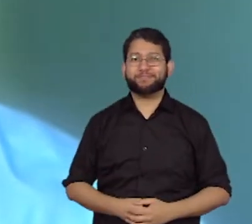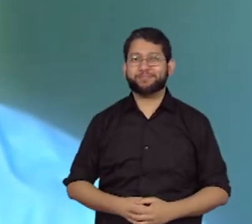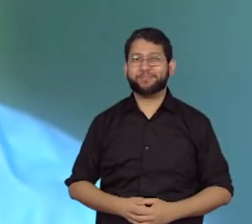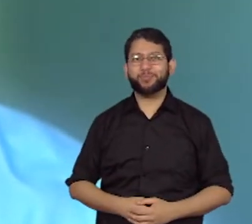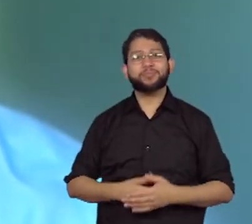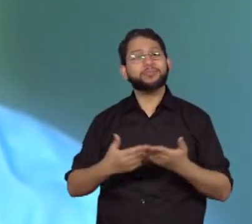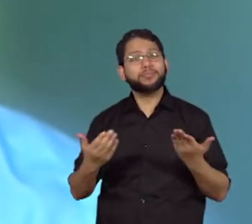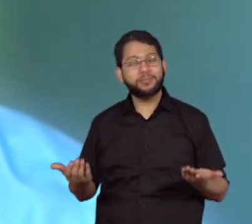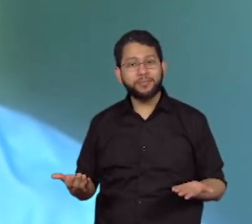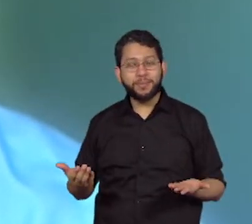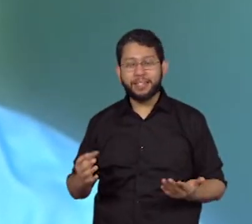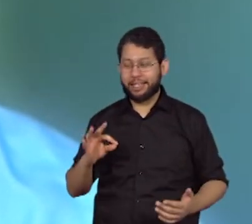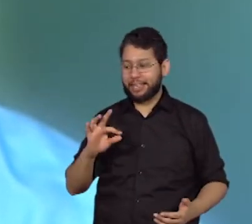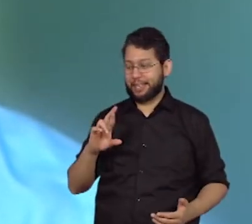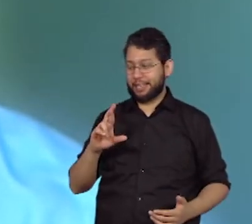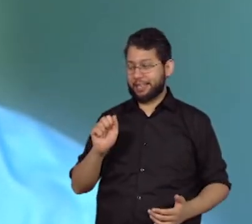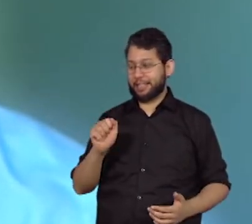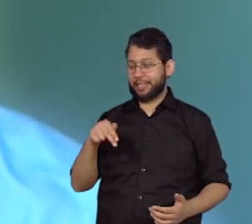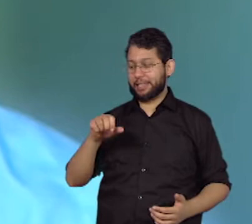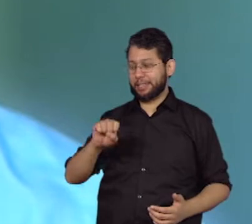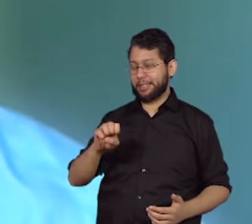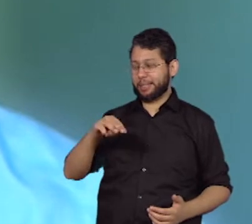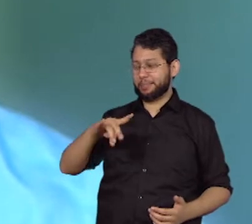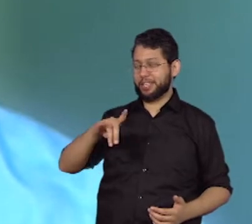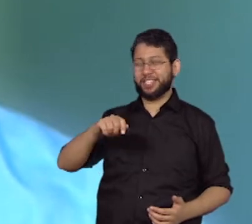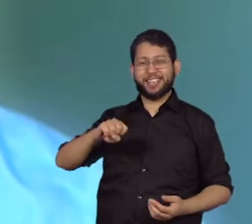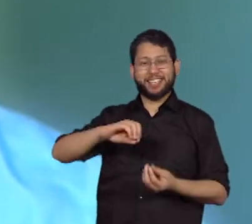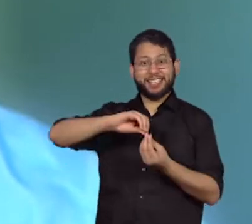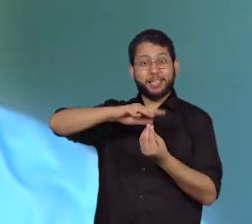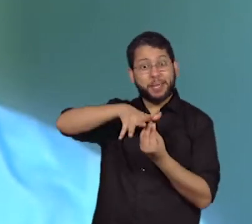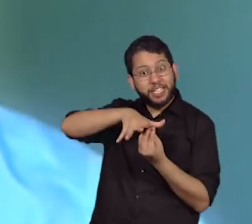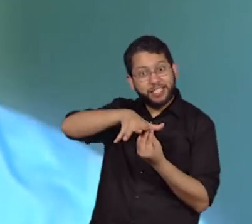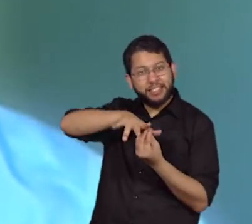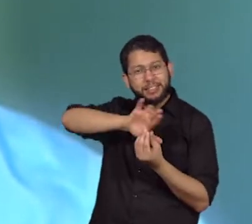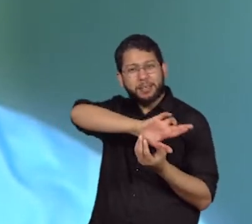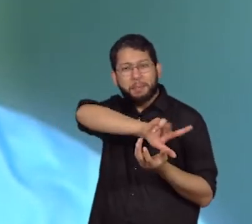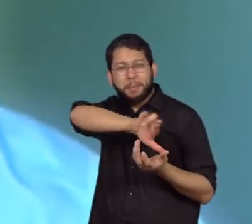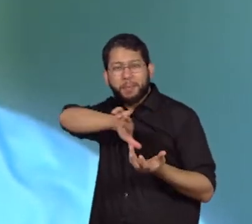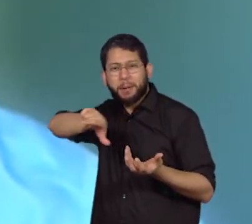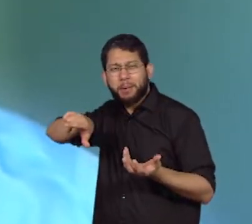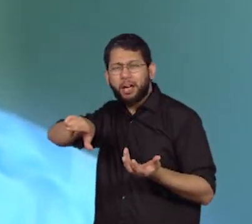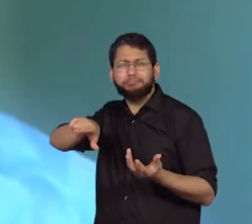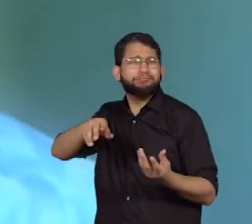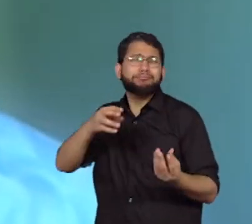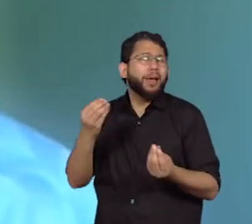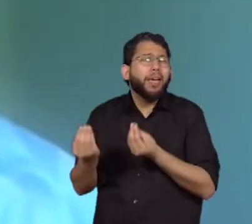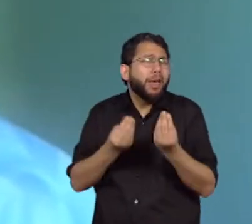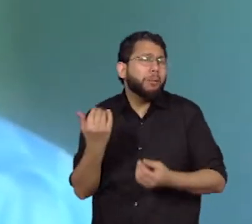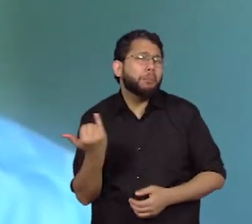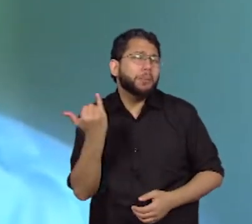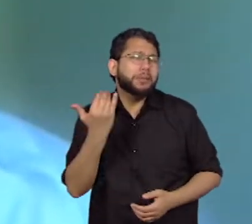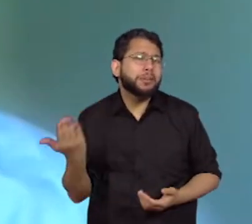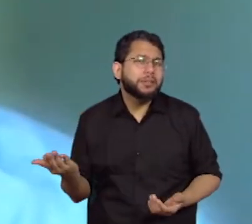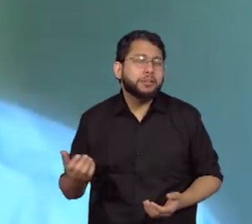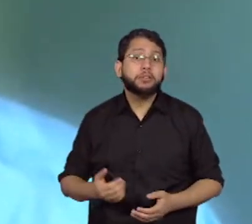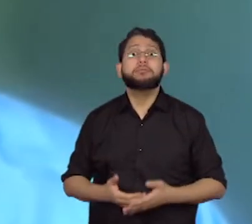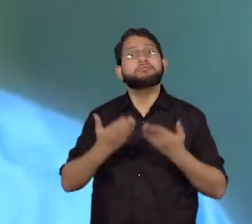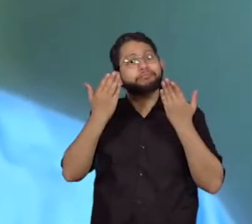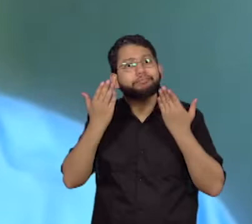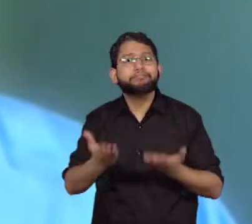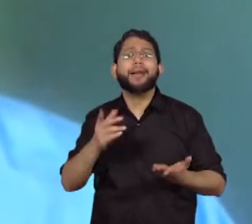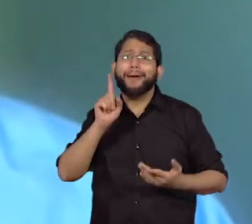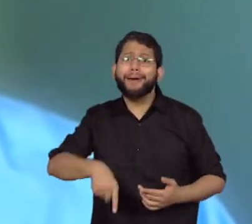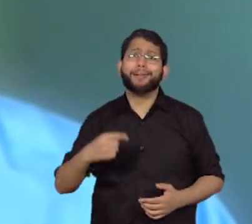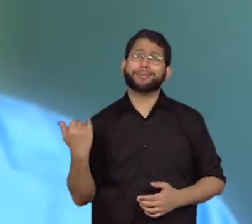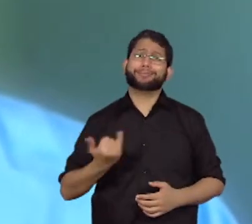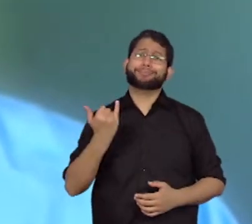por @GEOliveiraH. Qual a importância de um conteúdo transmídia? É fundamental, né?